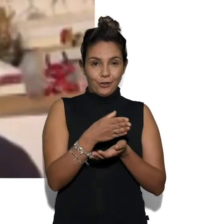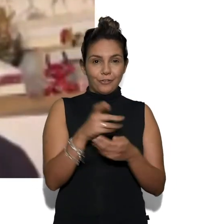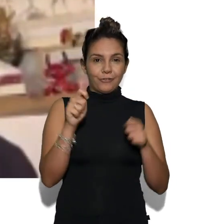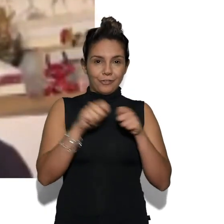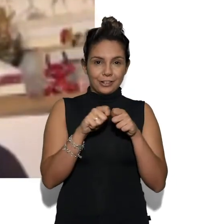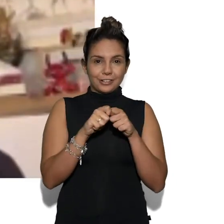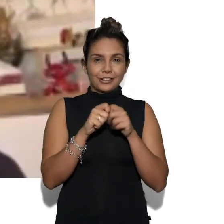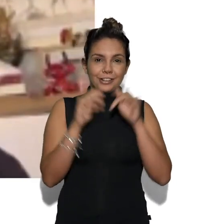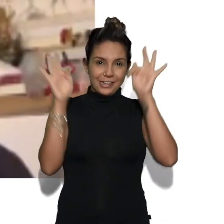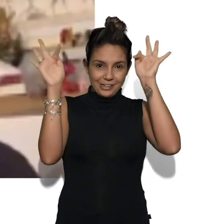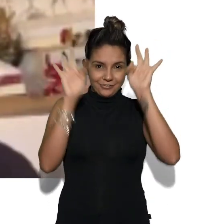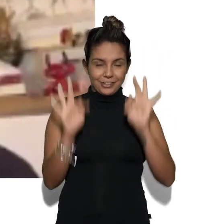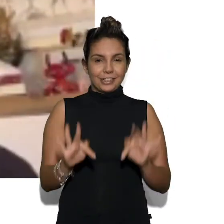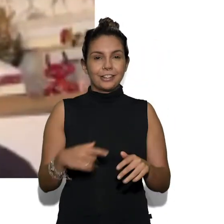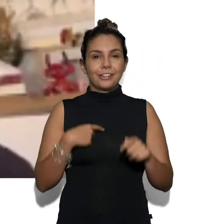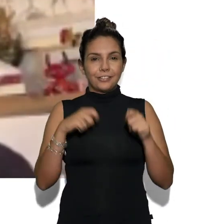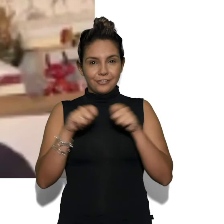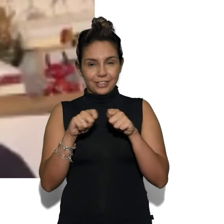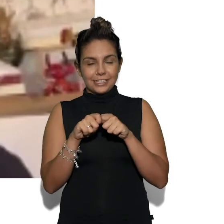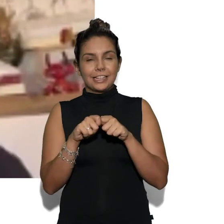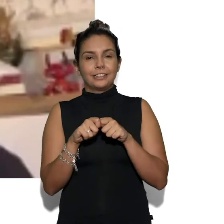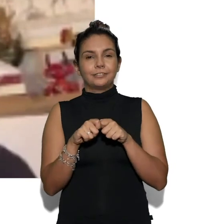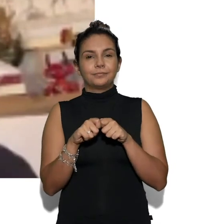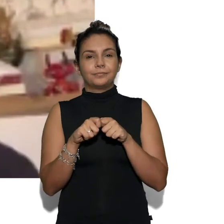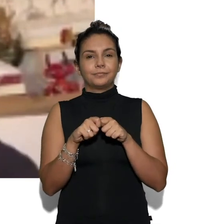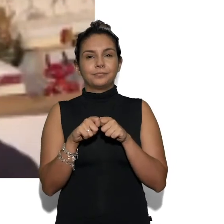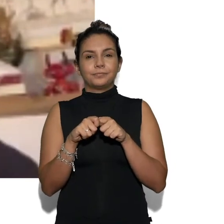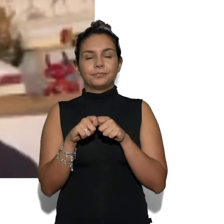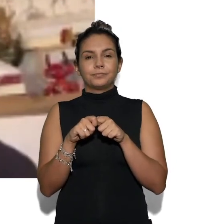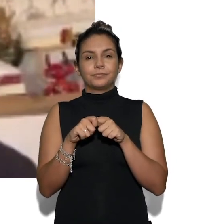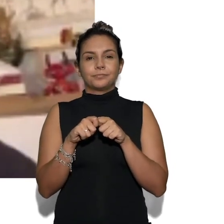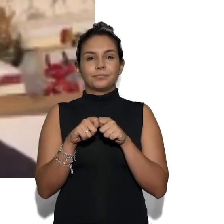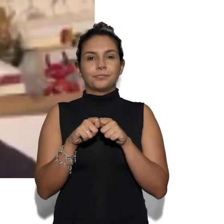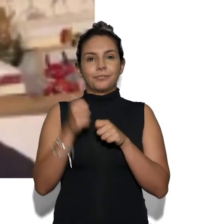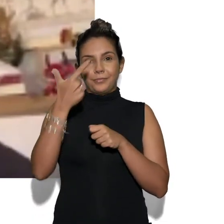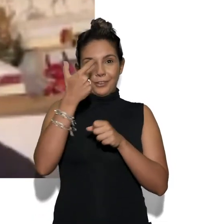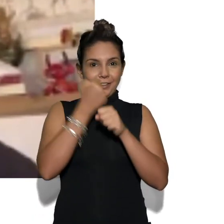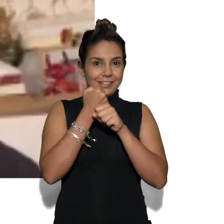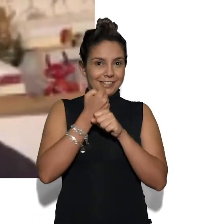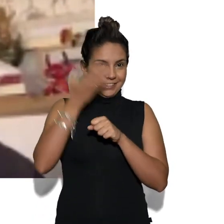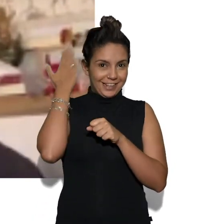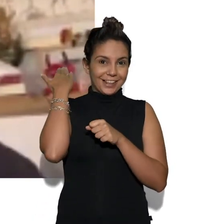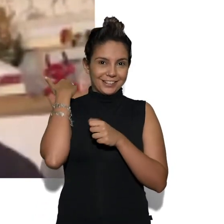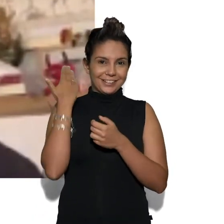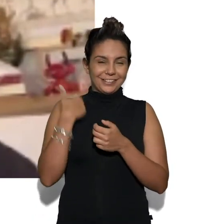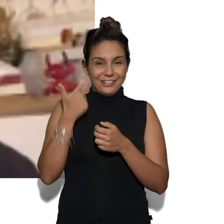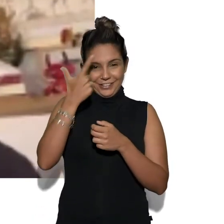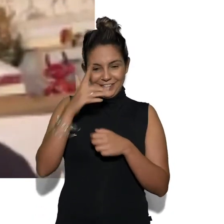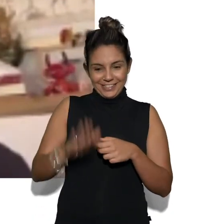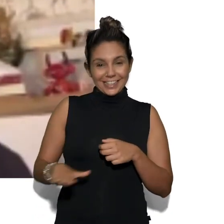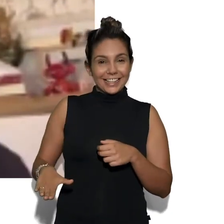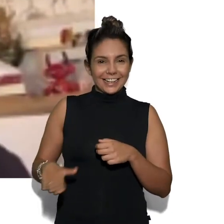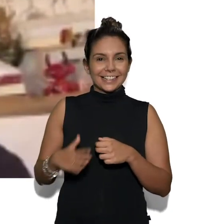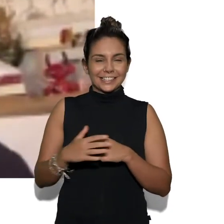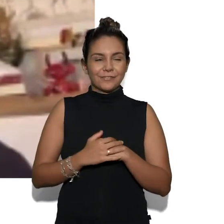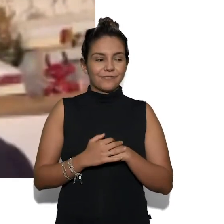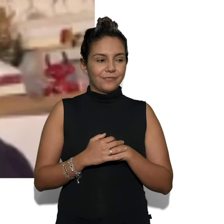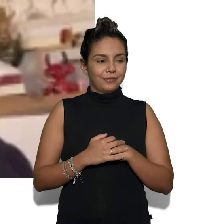vou fazê-lo com a felicidade com que eu fazia há 12 anos e